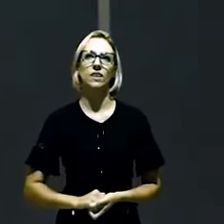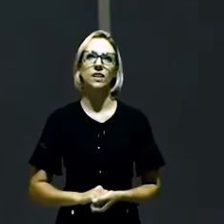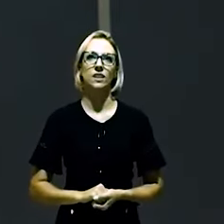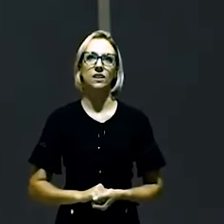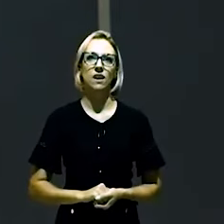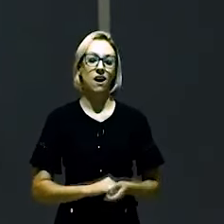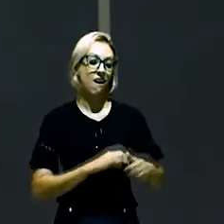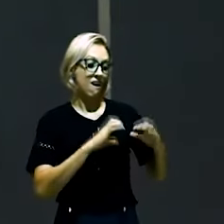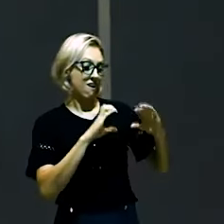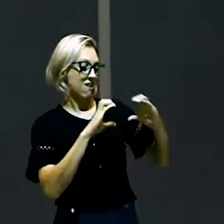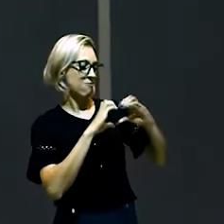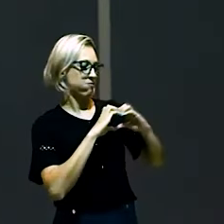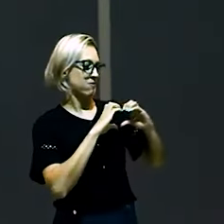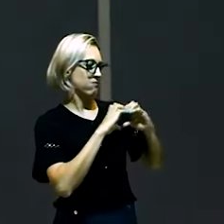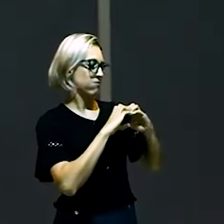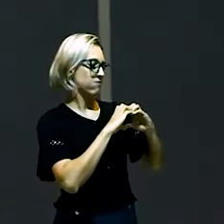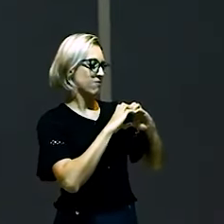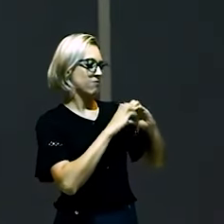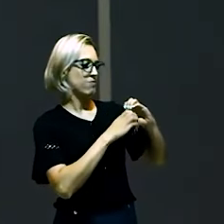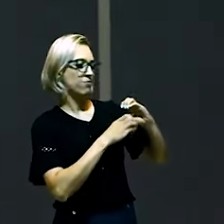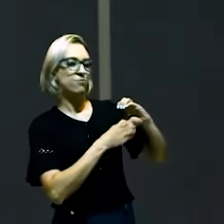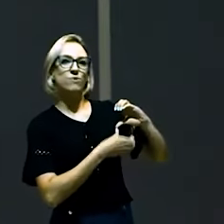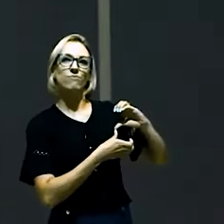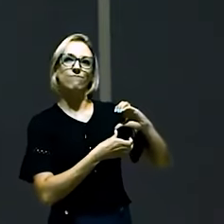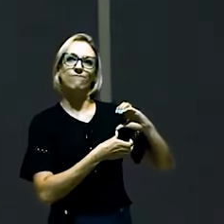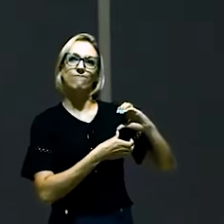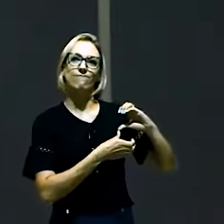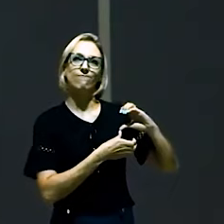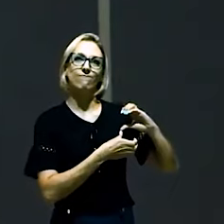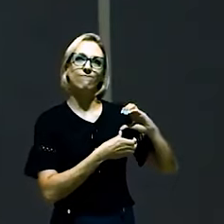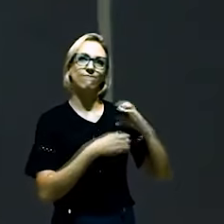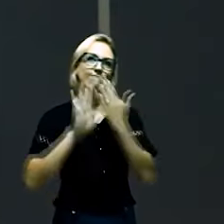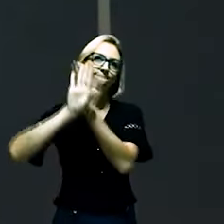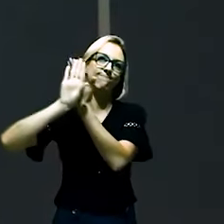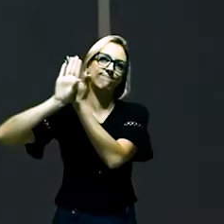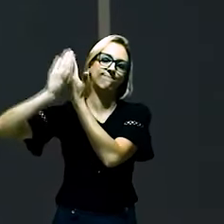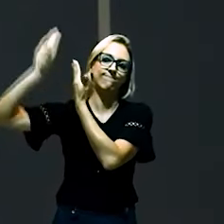O coração foi se desviando do propósito.